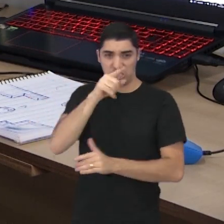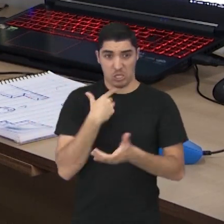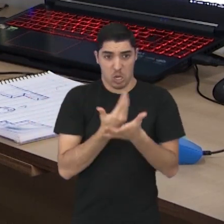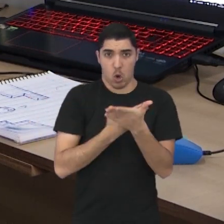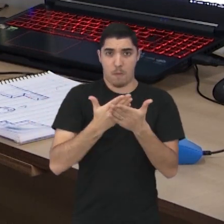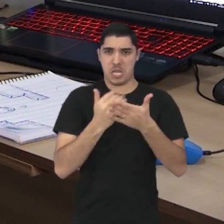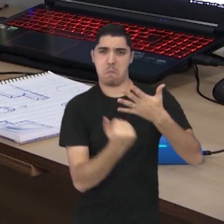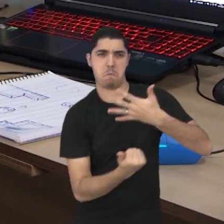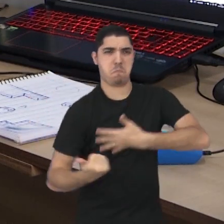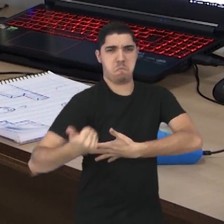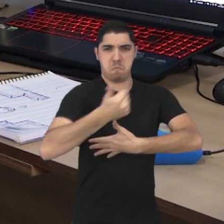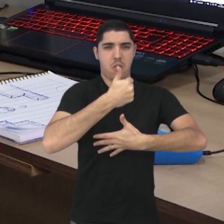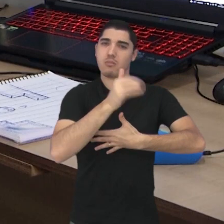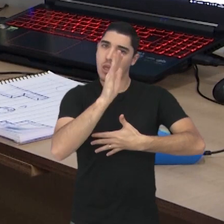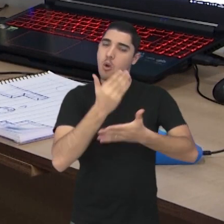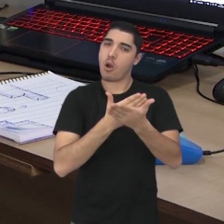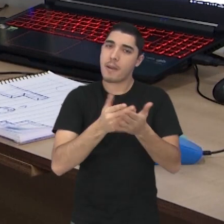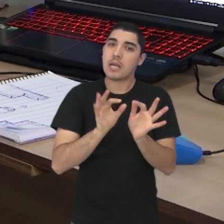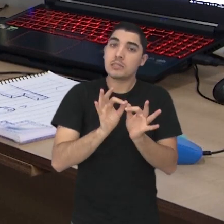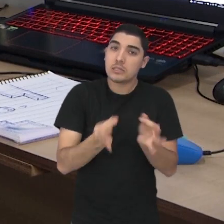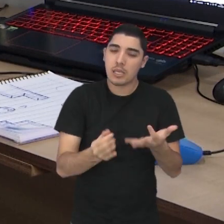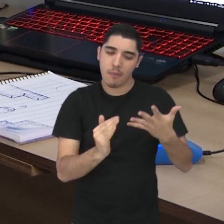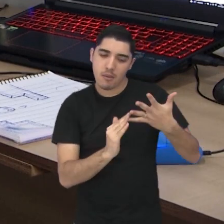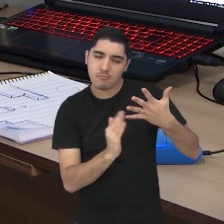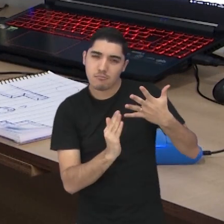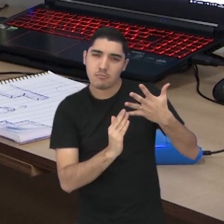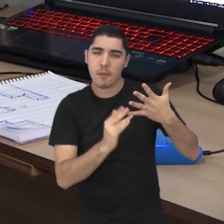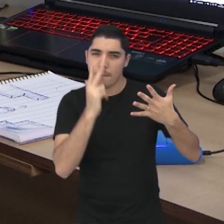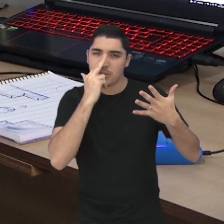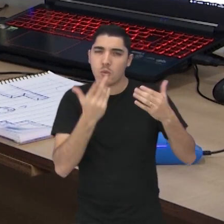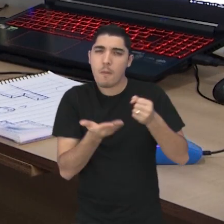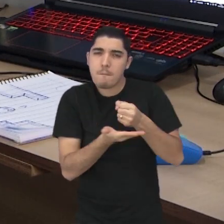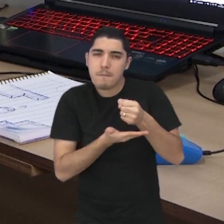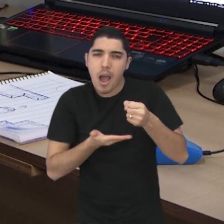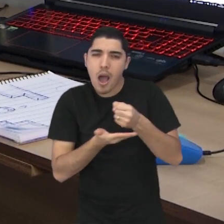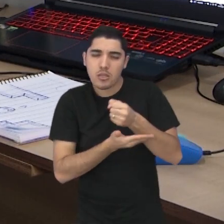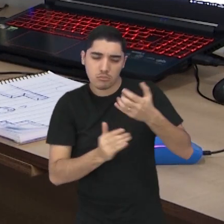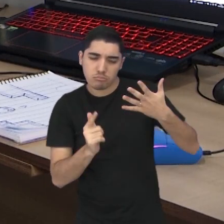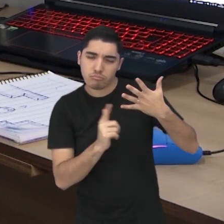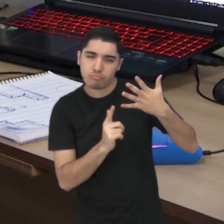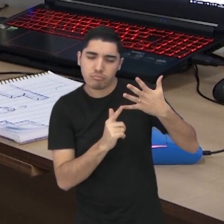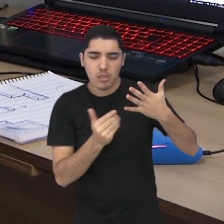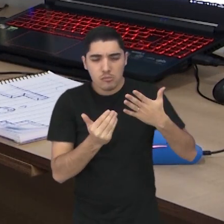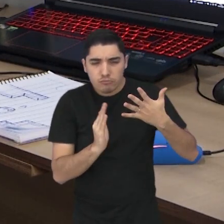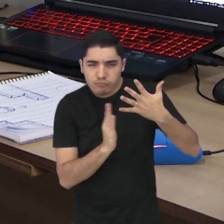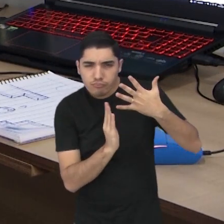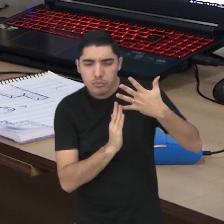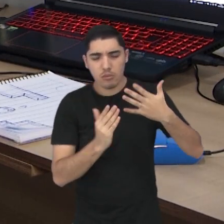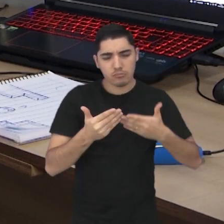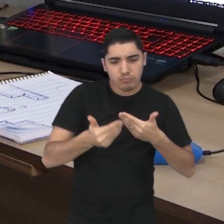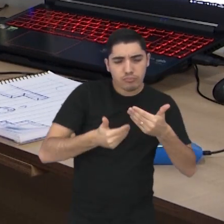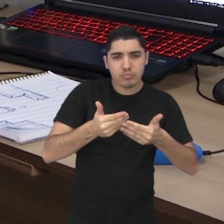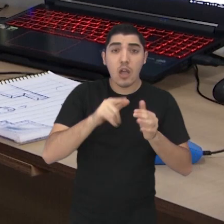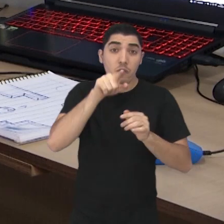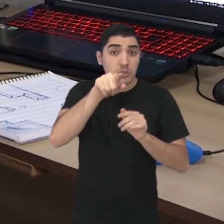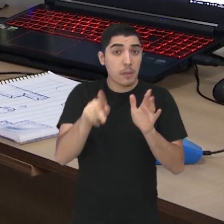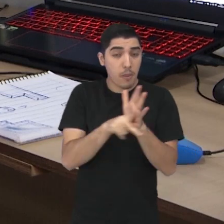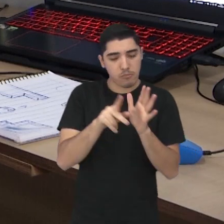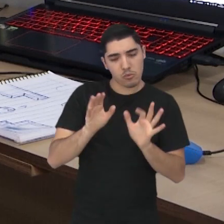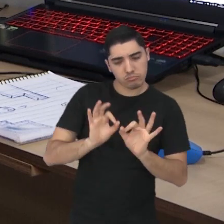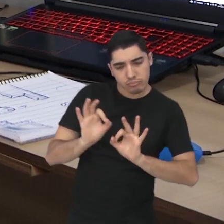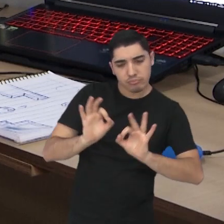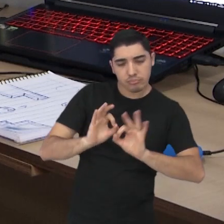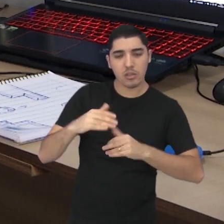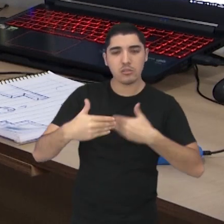né? Vai fazendo com amigos, com projetos, com jogos que você goste, né? Vai tentando desenvolver coisas que você